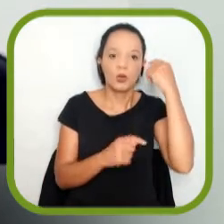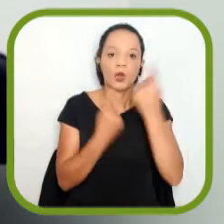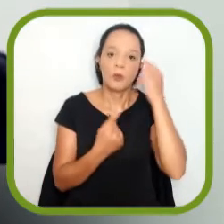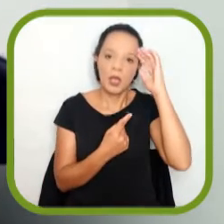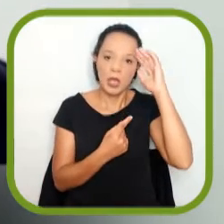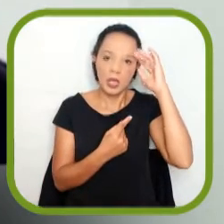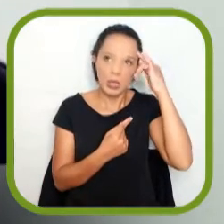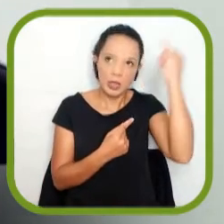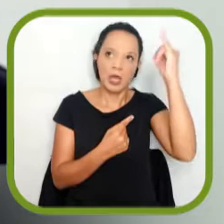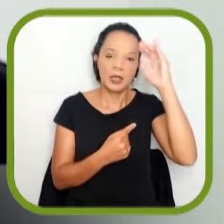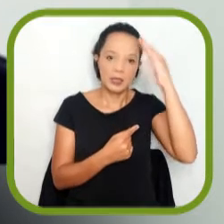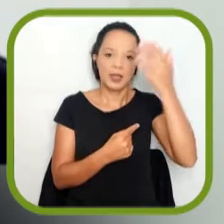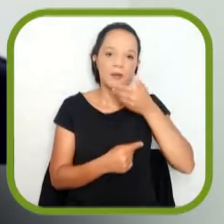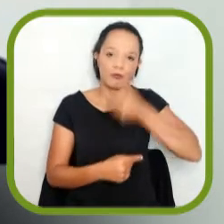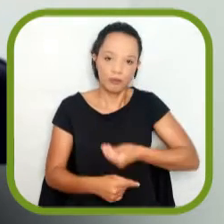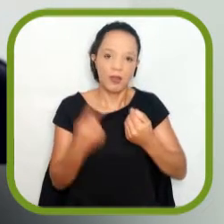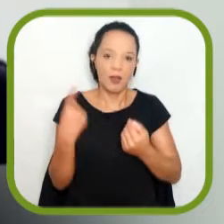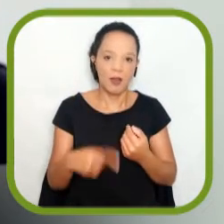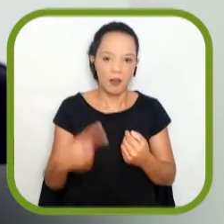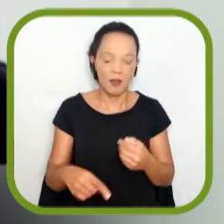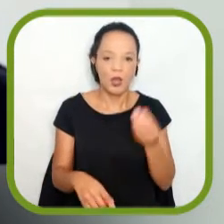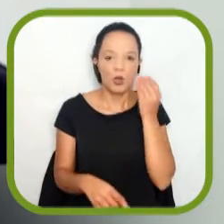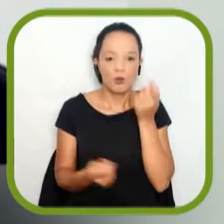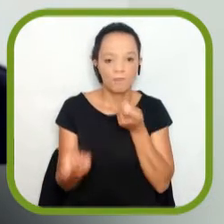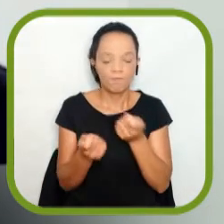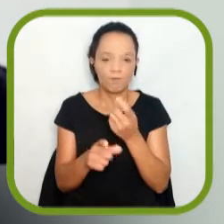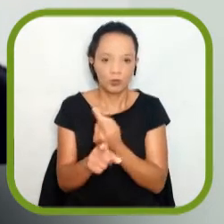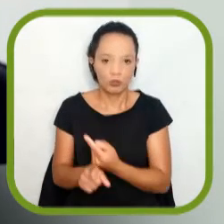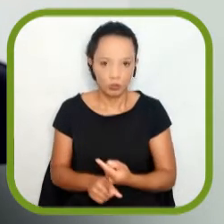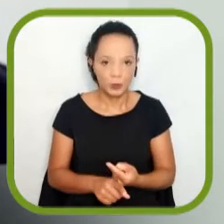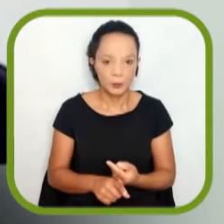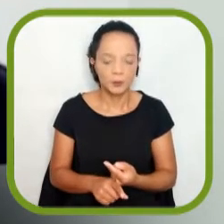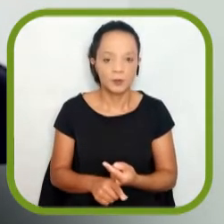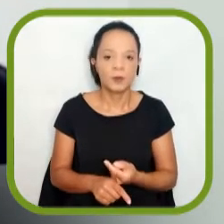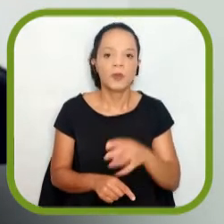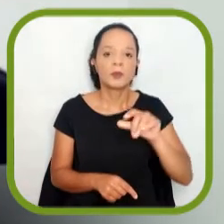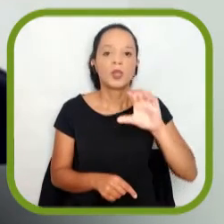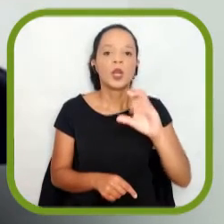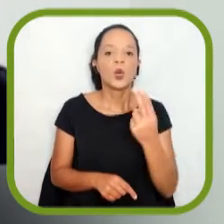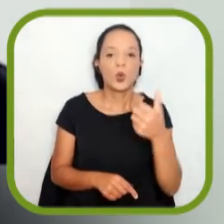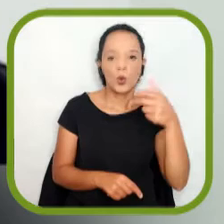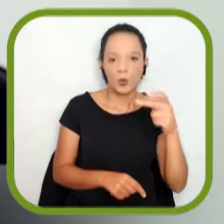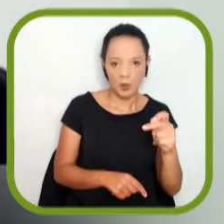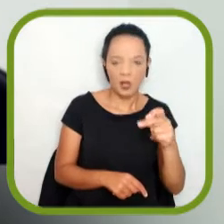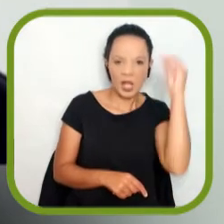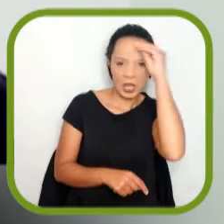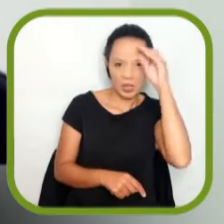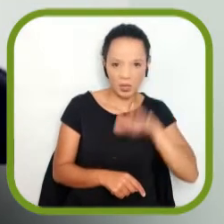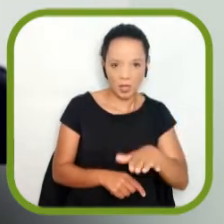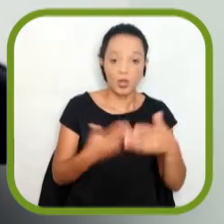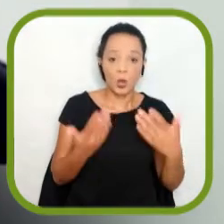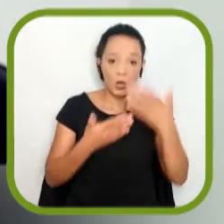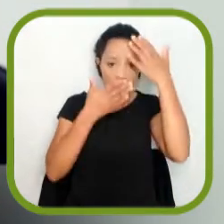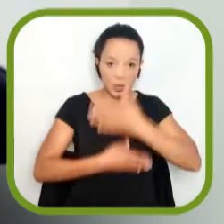tem alguma ideia sobre museologia, já tem uma experiência como administrar, está em Cuba. Ele, por acaso,